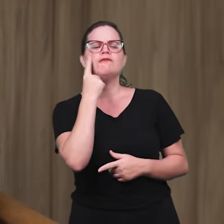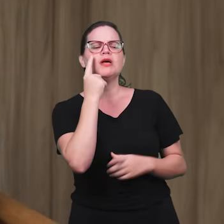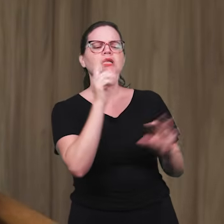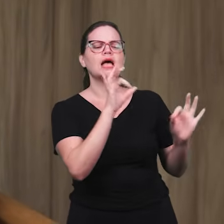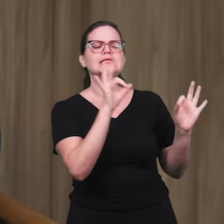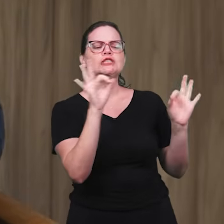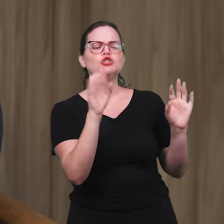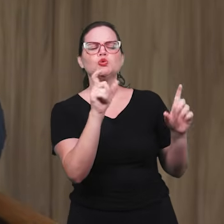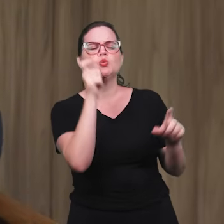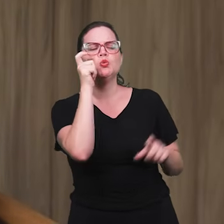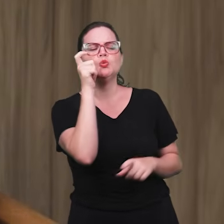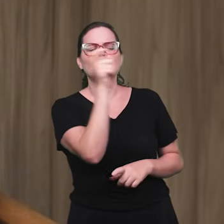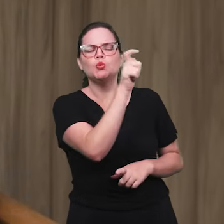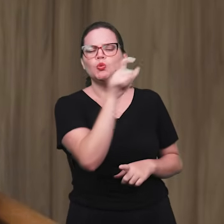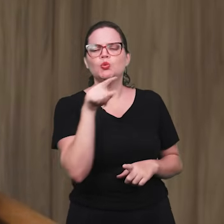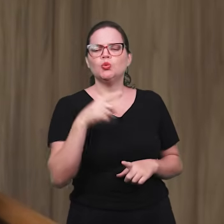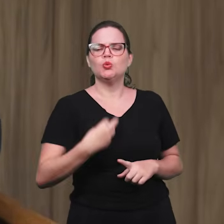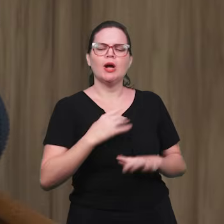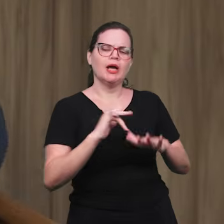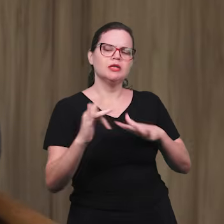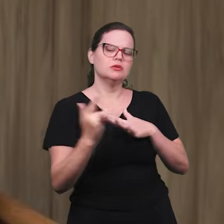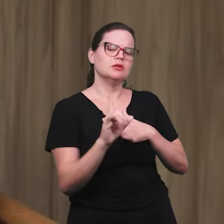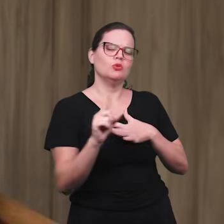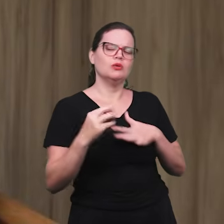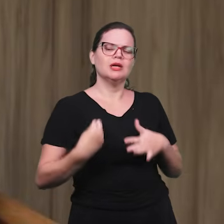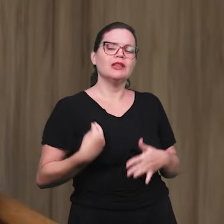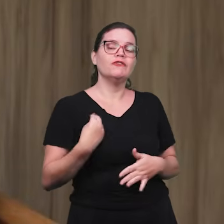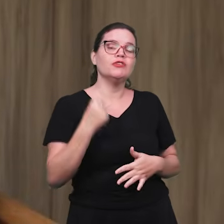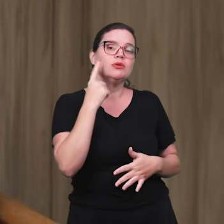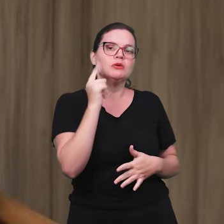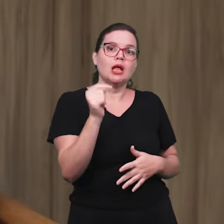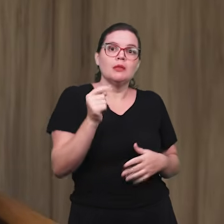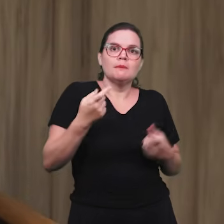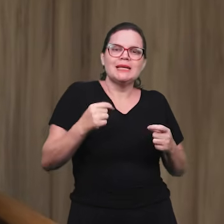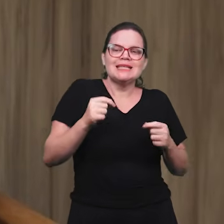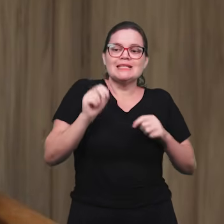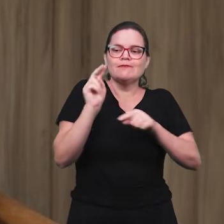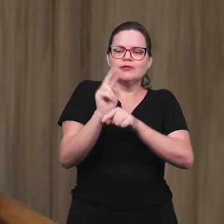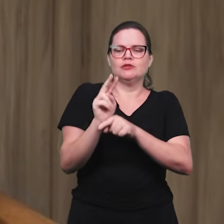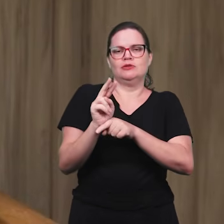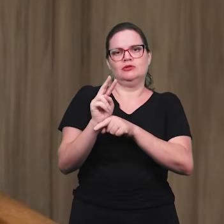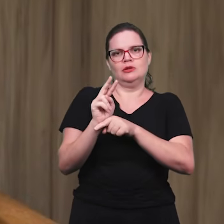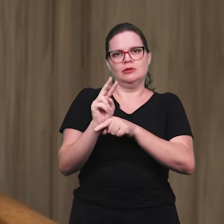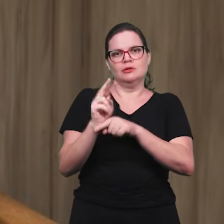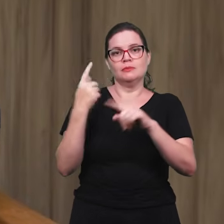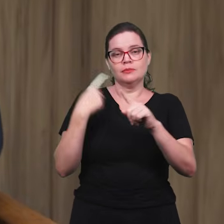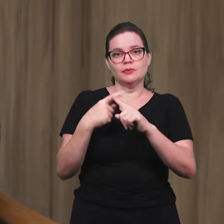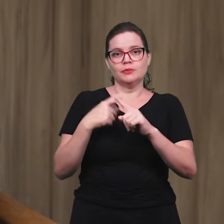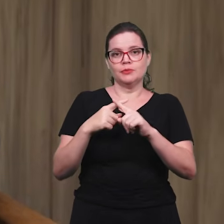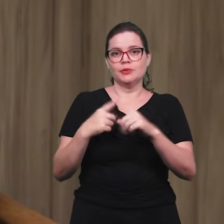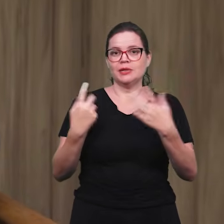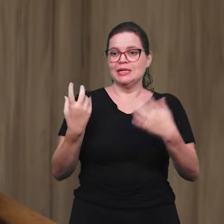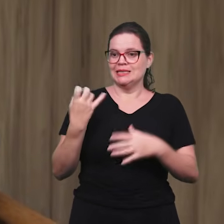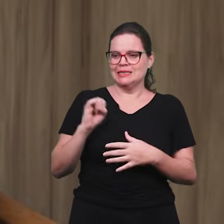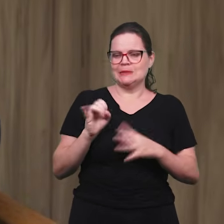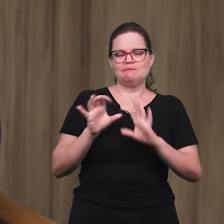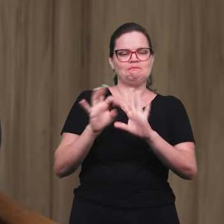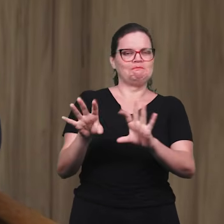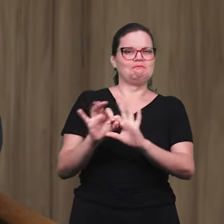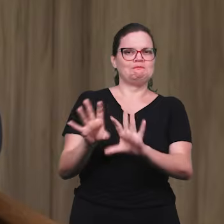filhos estão vivenciando quando eles acessam essas redes sociais. E isso tudo traz, além de